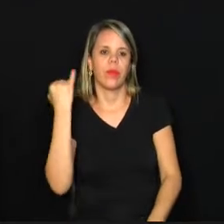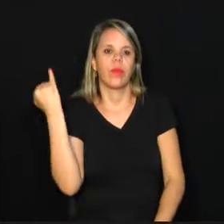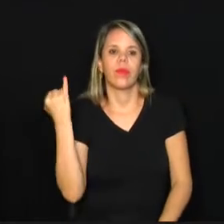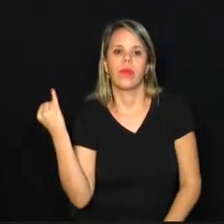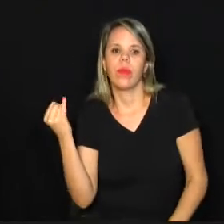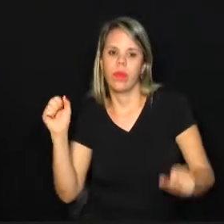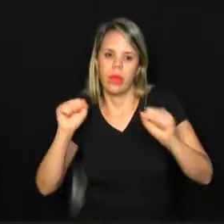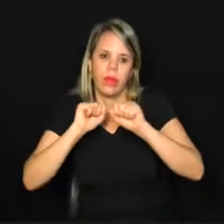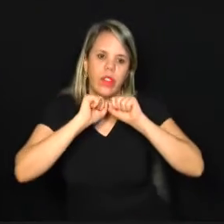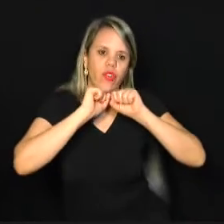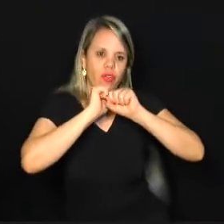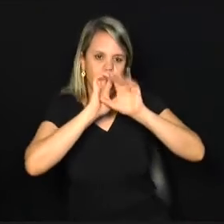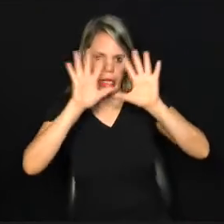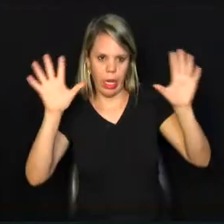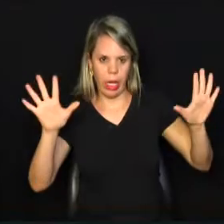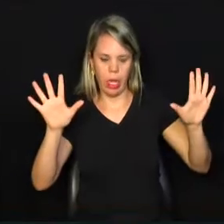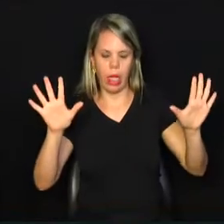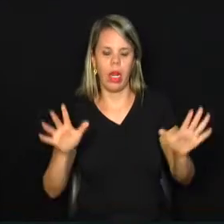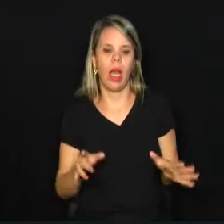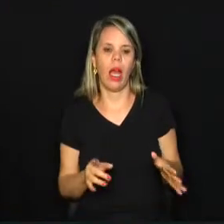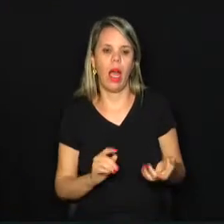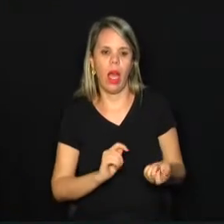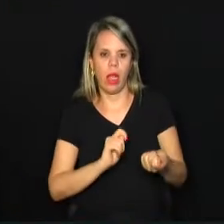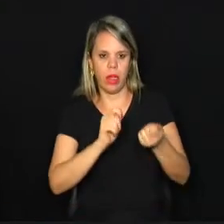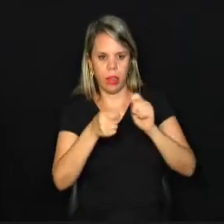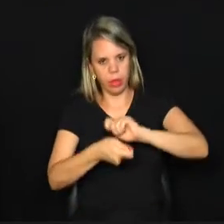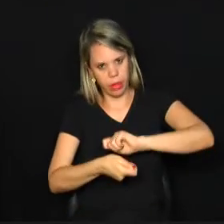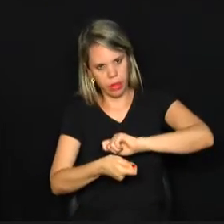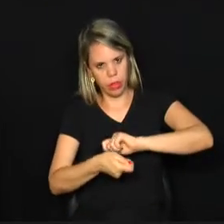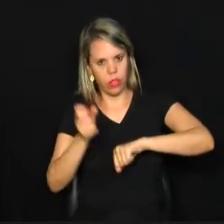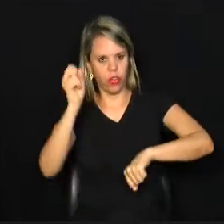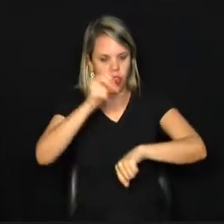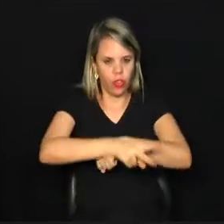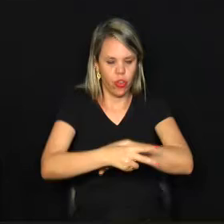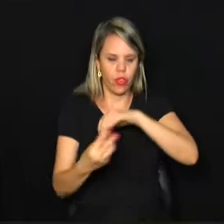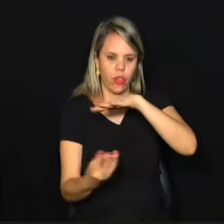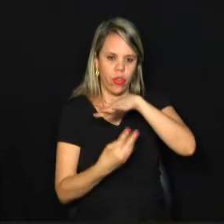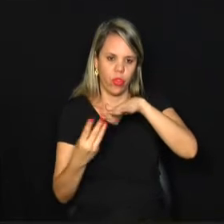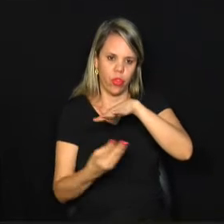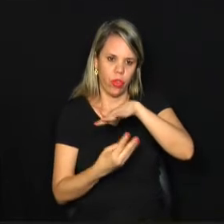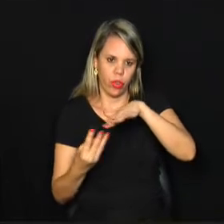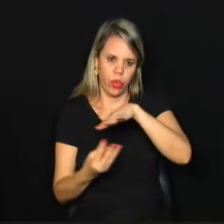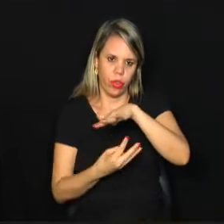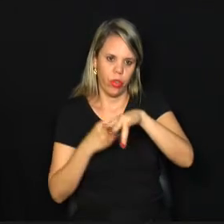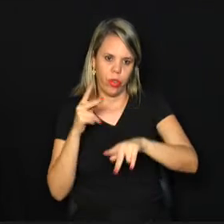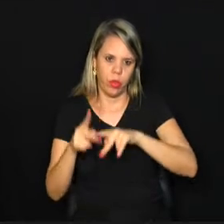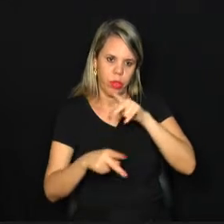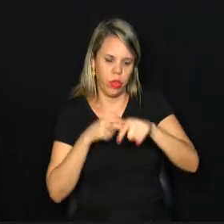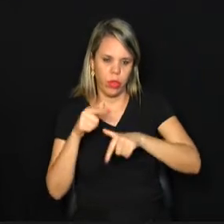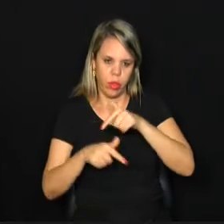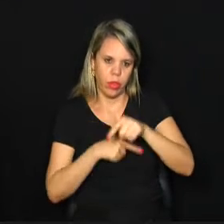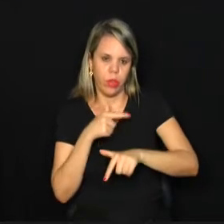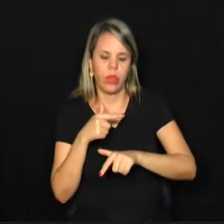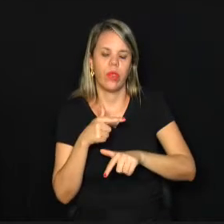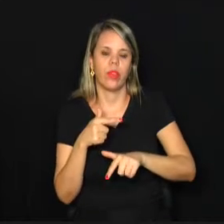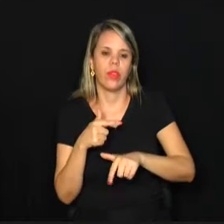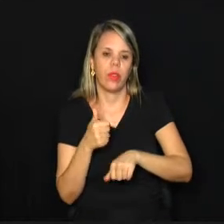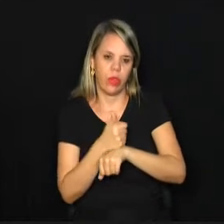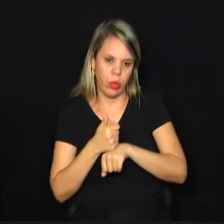deixar claro. Esse remanejamento e reclassificação entre cargos, os cargos para